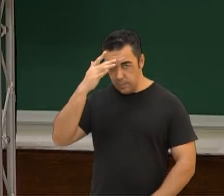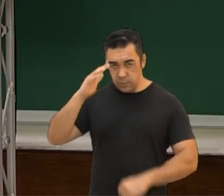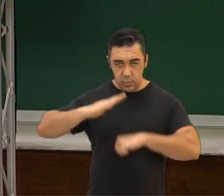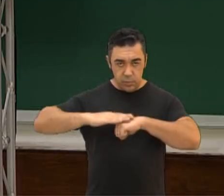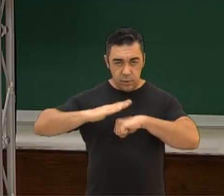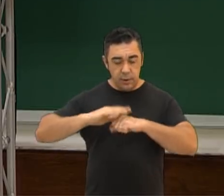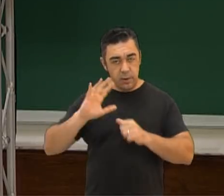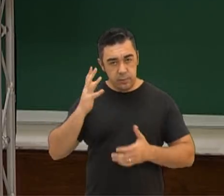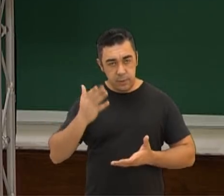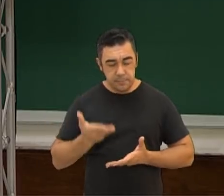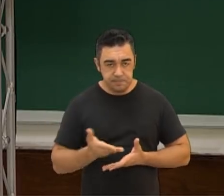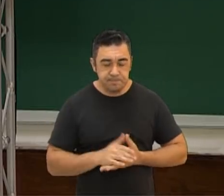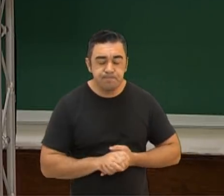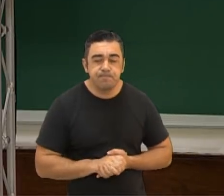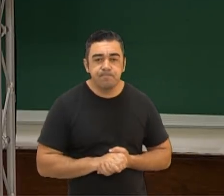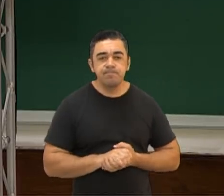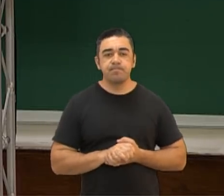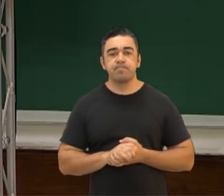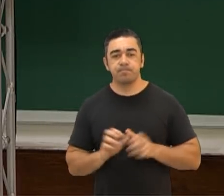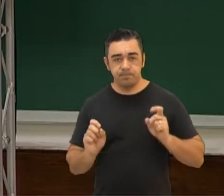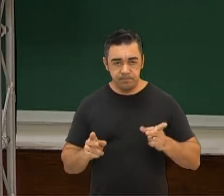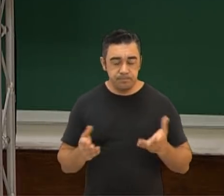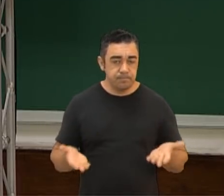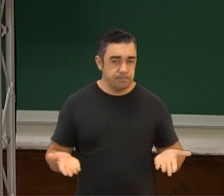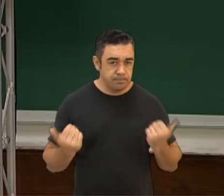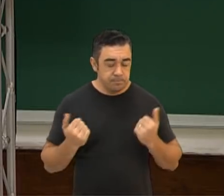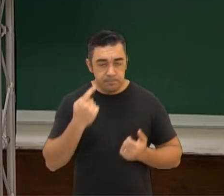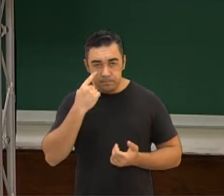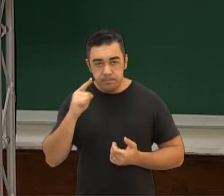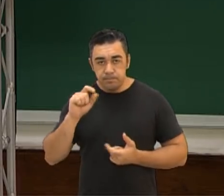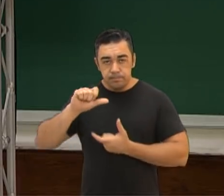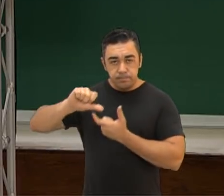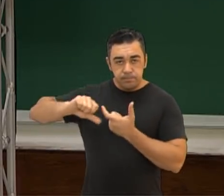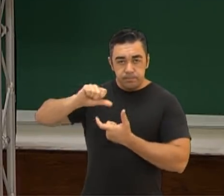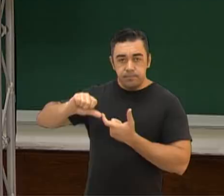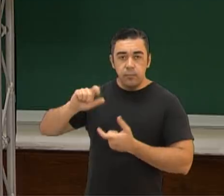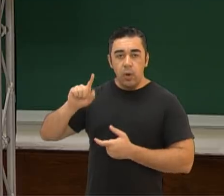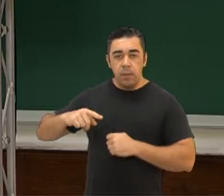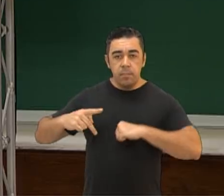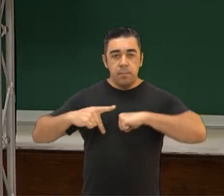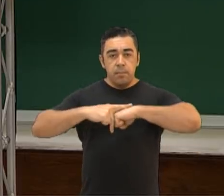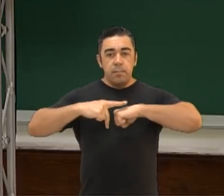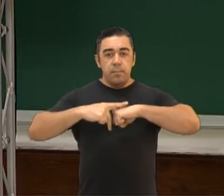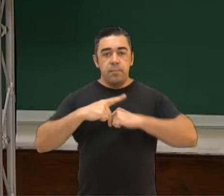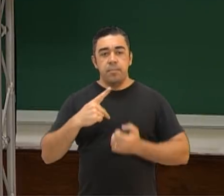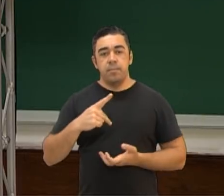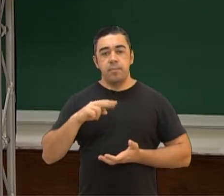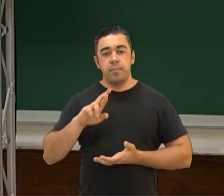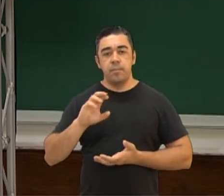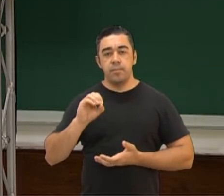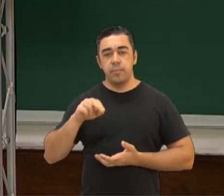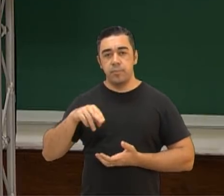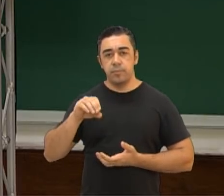sofre a ação do verbo, ok? Então vamos para a conjugação pronominal, que é quando eu insiro um